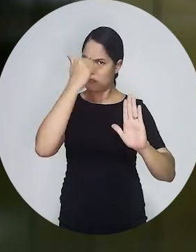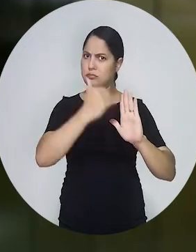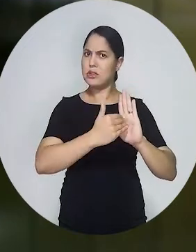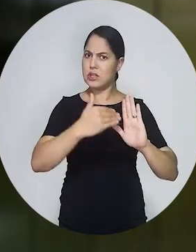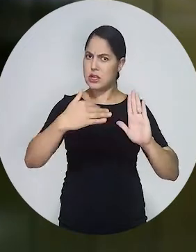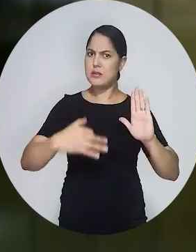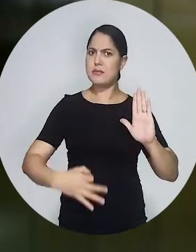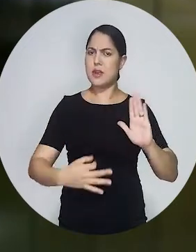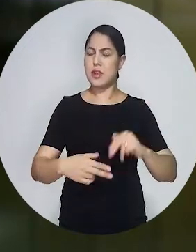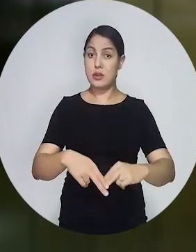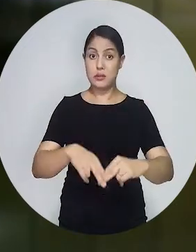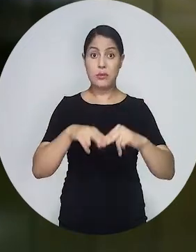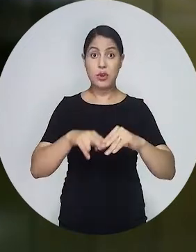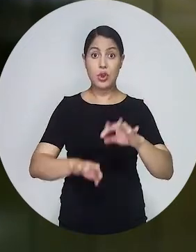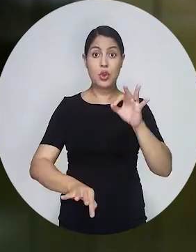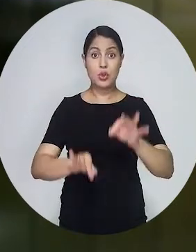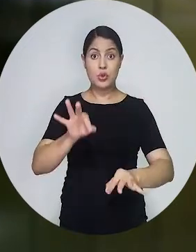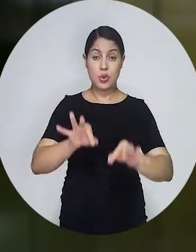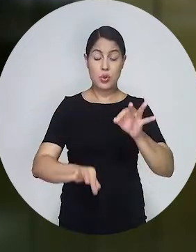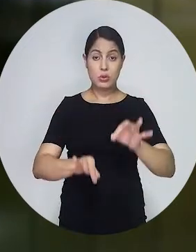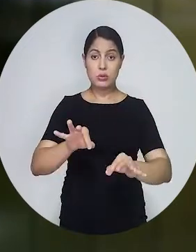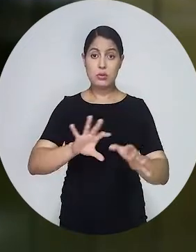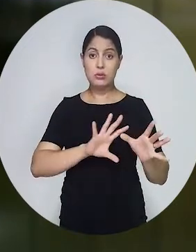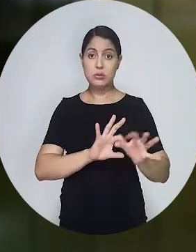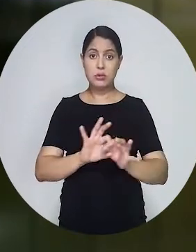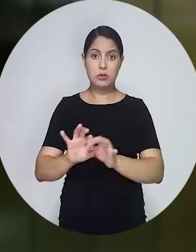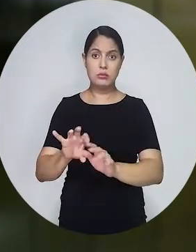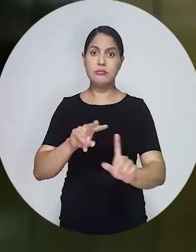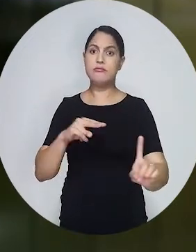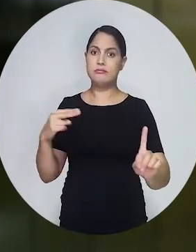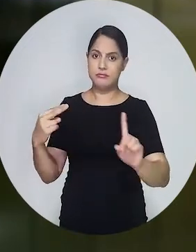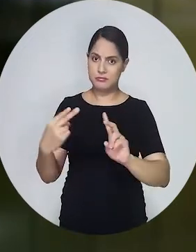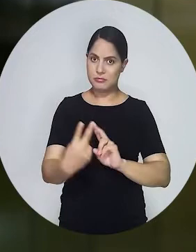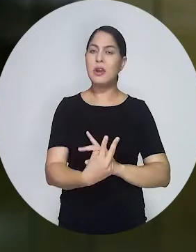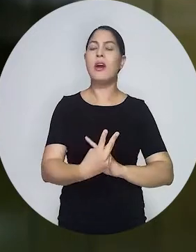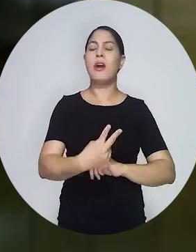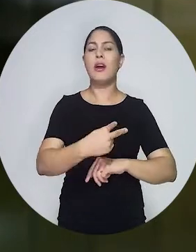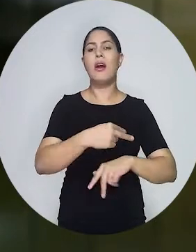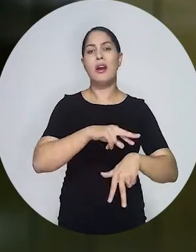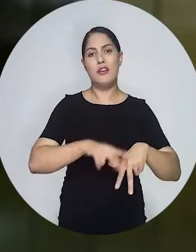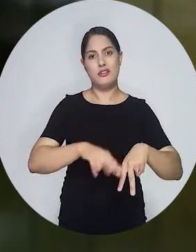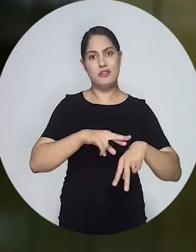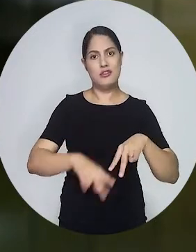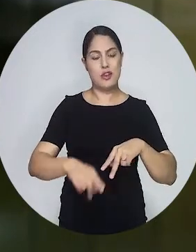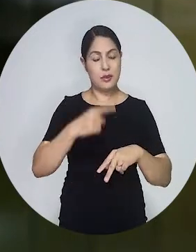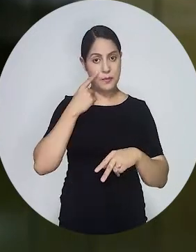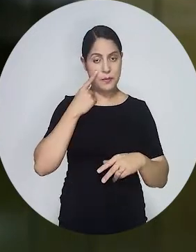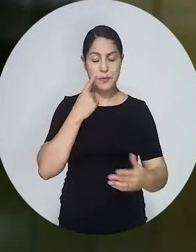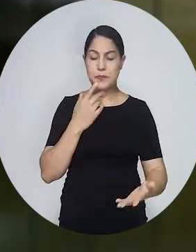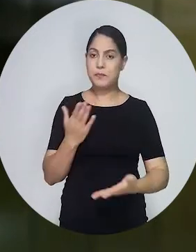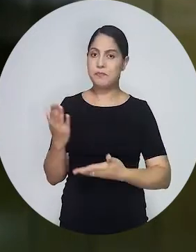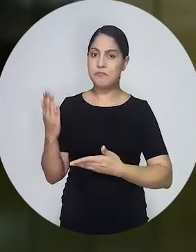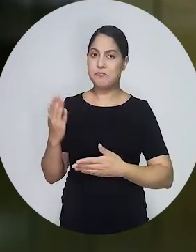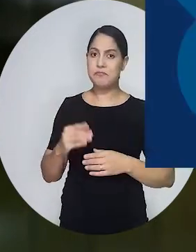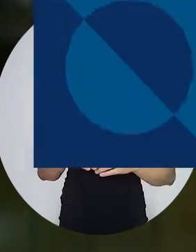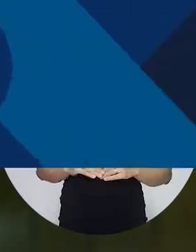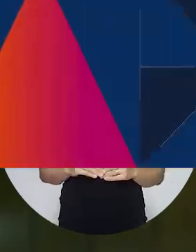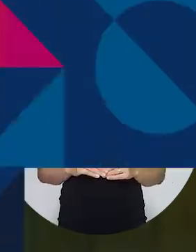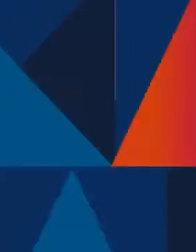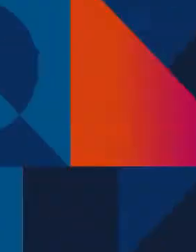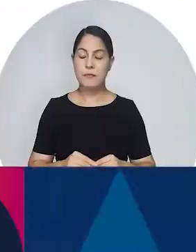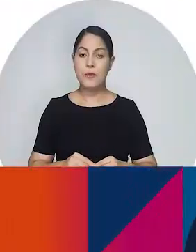os tribunais cumpram as diretrizes da recomendação que trata do protocolo para julgamento com perspectiva de